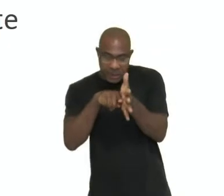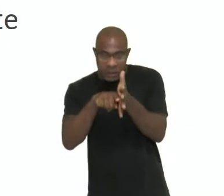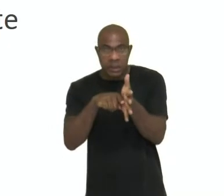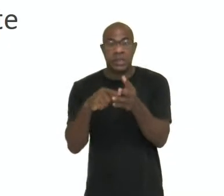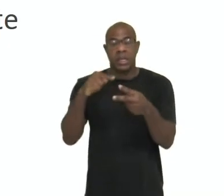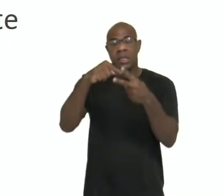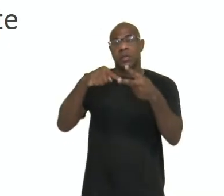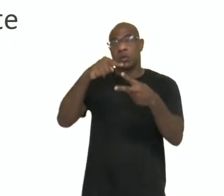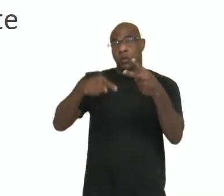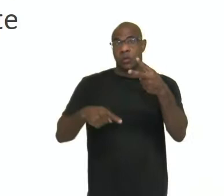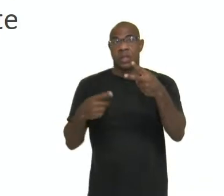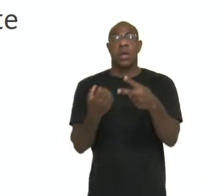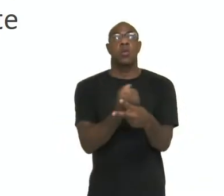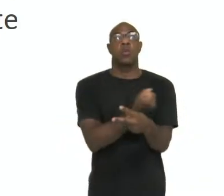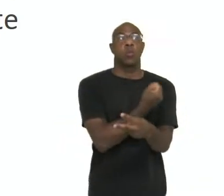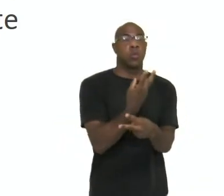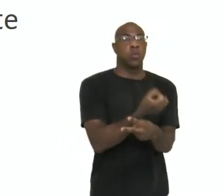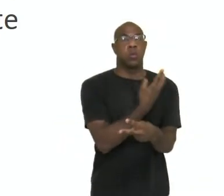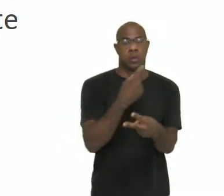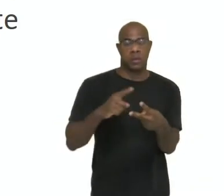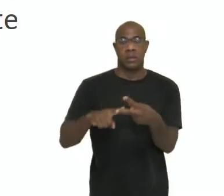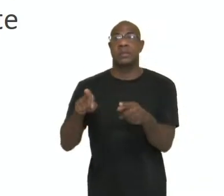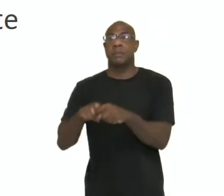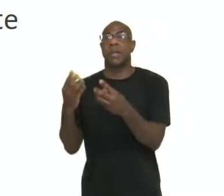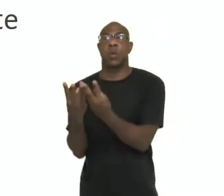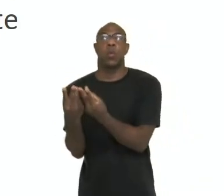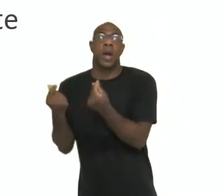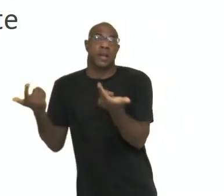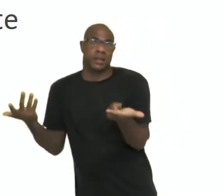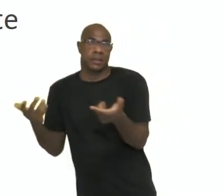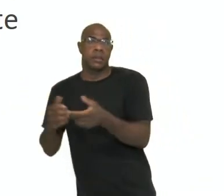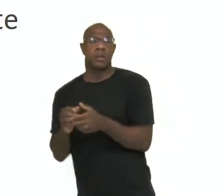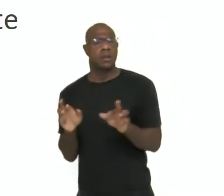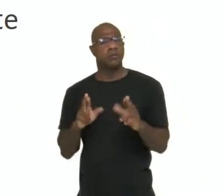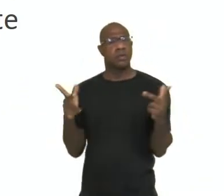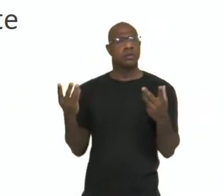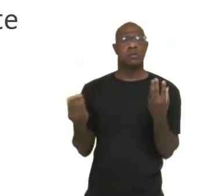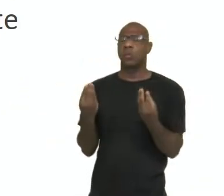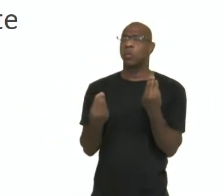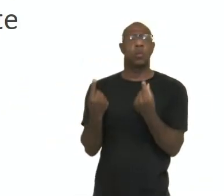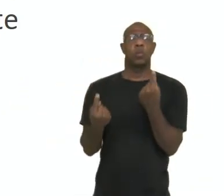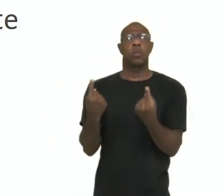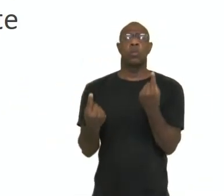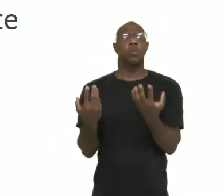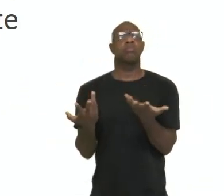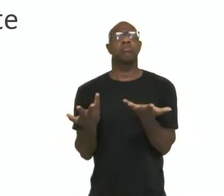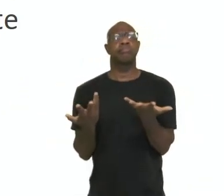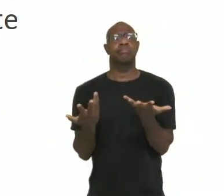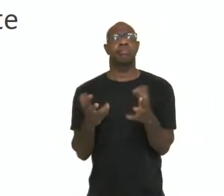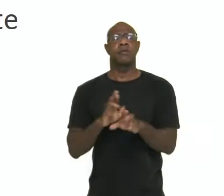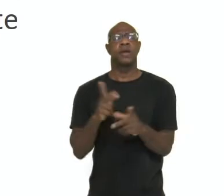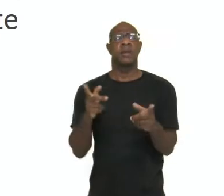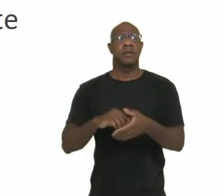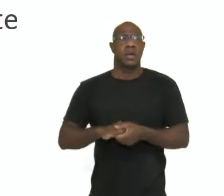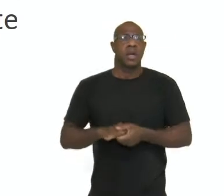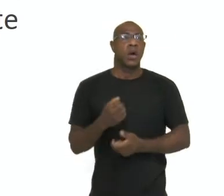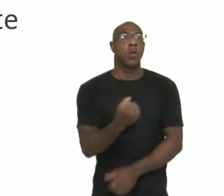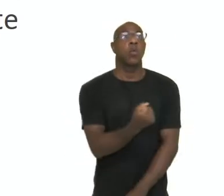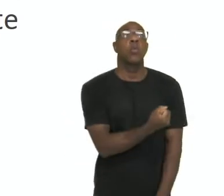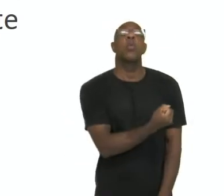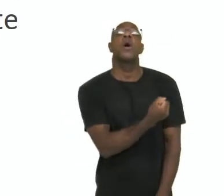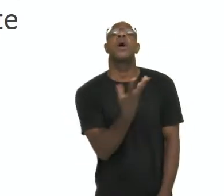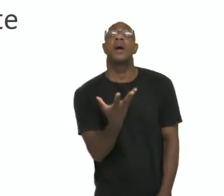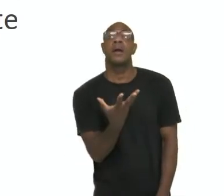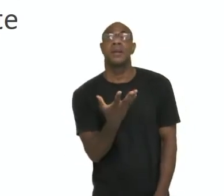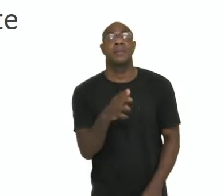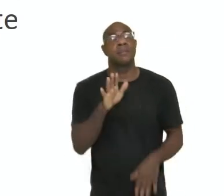a quantitativa e a qualitativa. Qual a diferença entre elas? A quantitativa, o próprio nome diz, vai depender